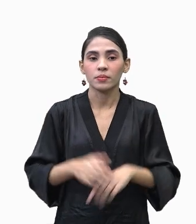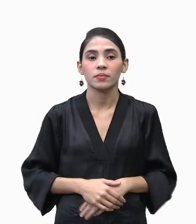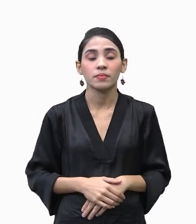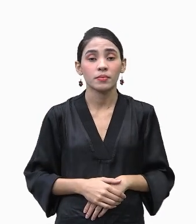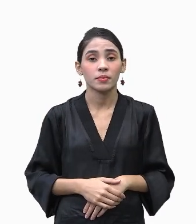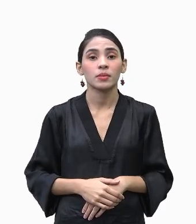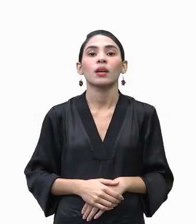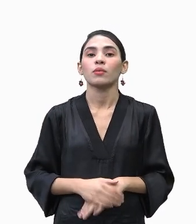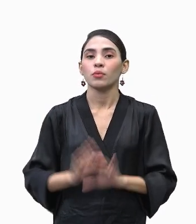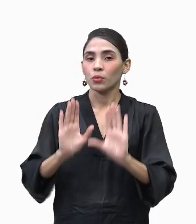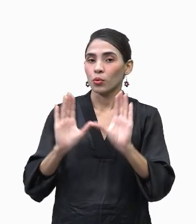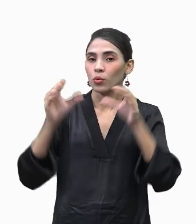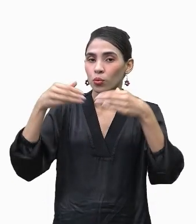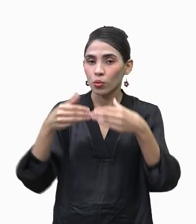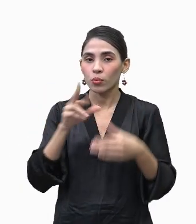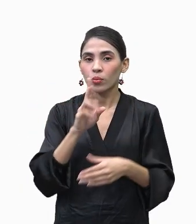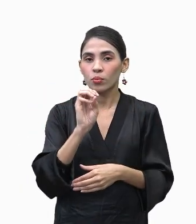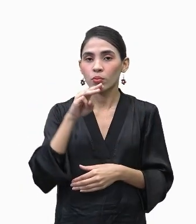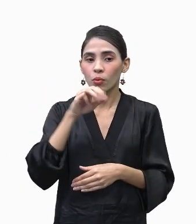Roma, ele foi fundado lá em